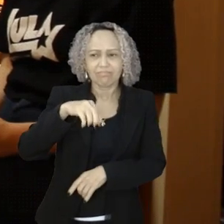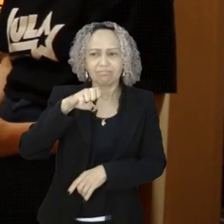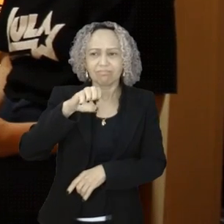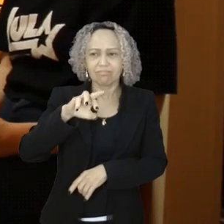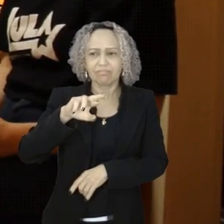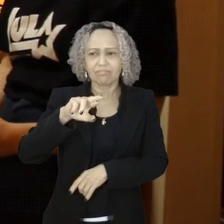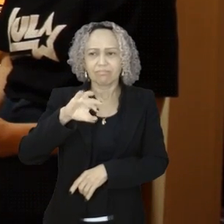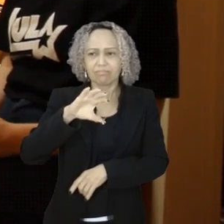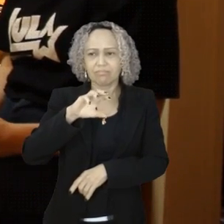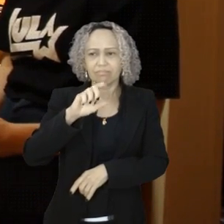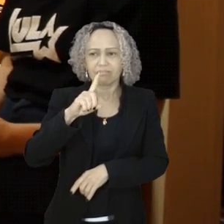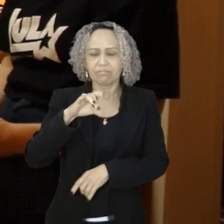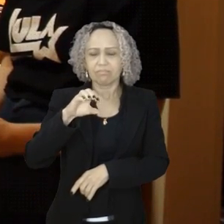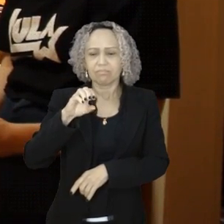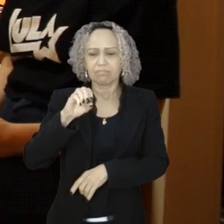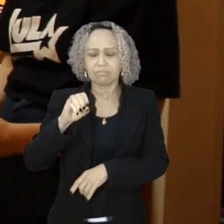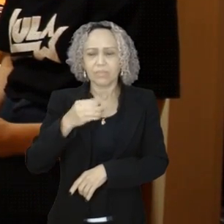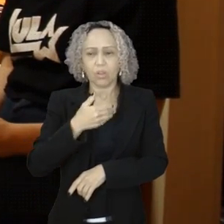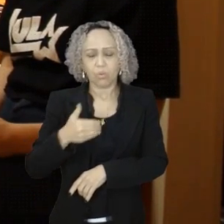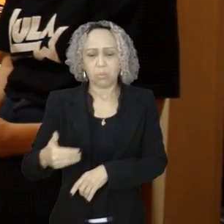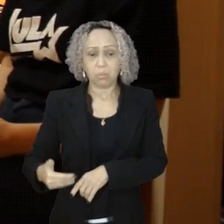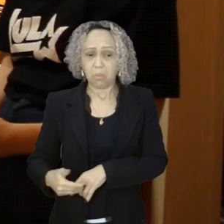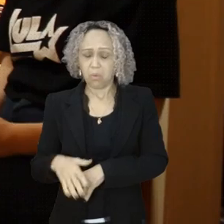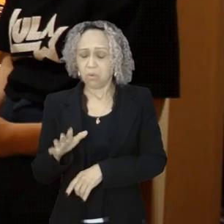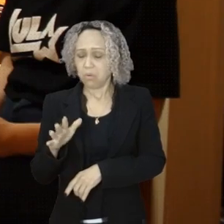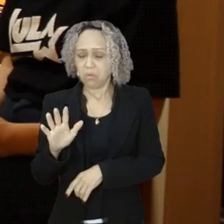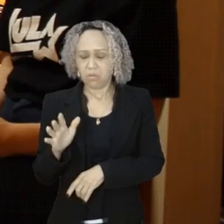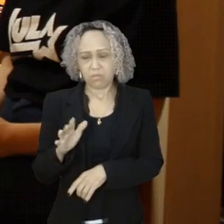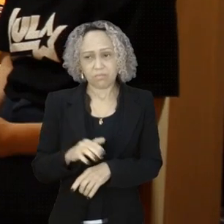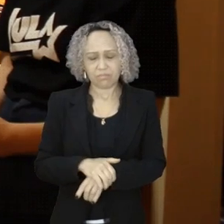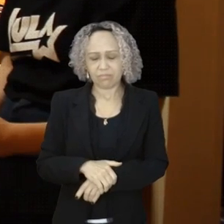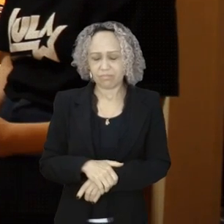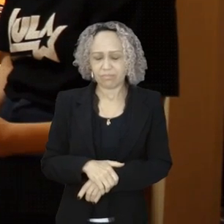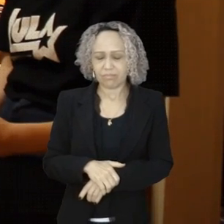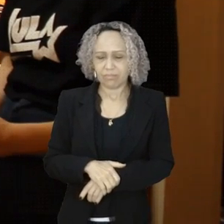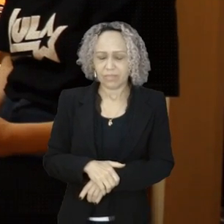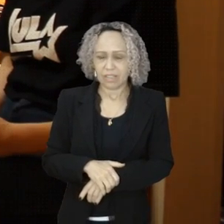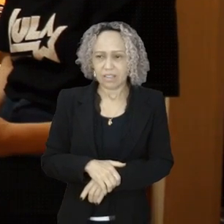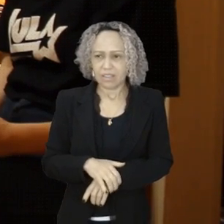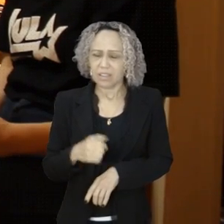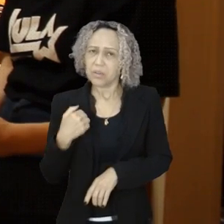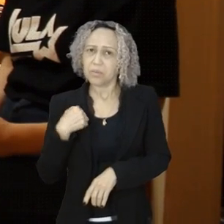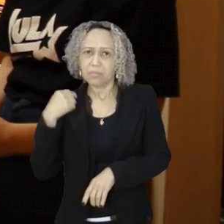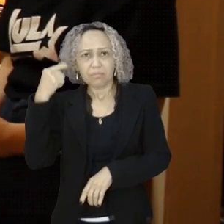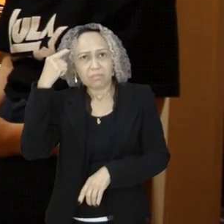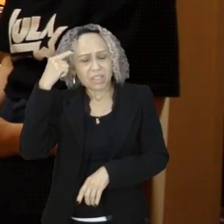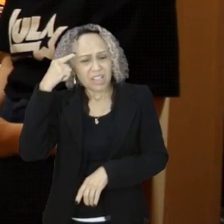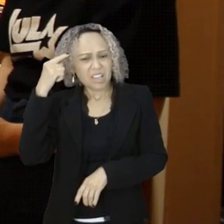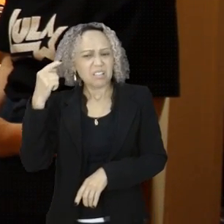É claro, mas eu nem imaginava um dia a gente ia governar a cidade.